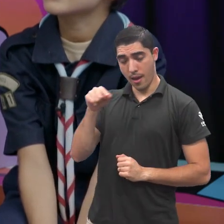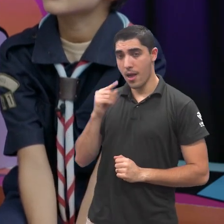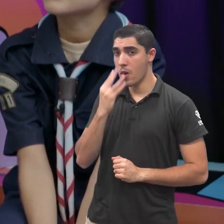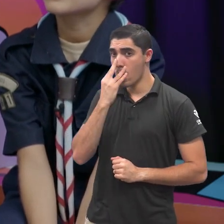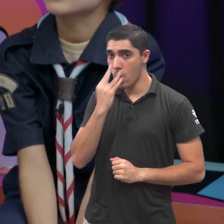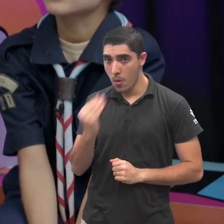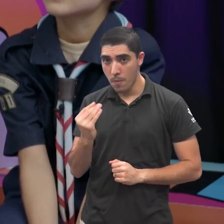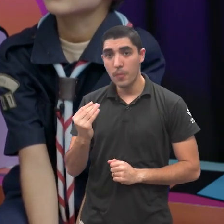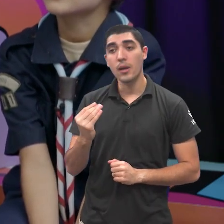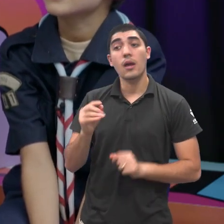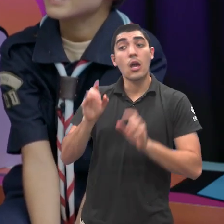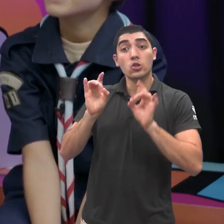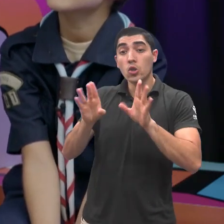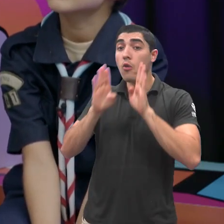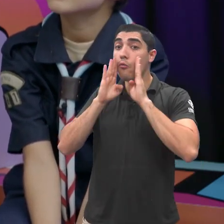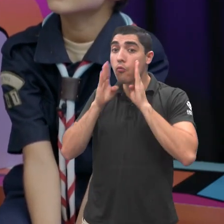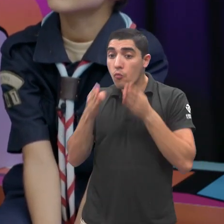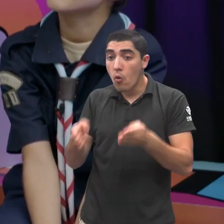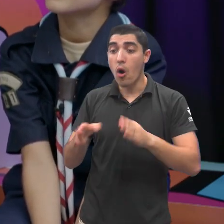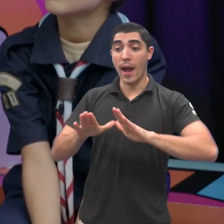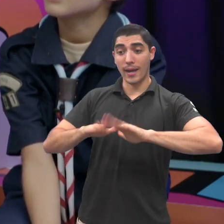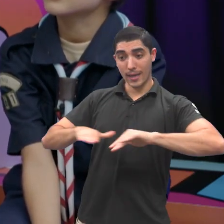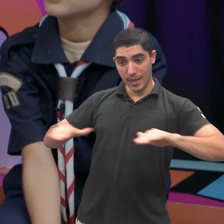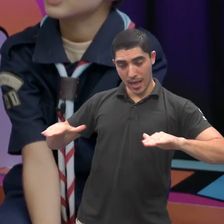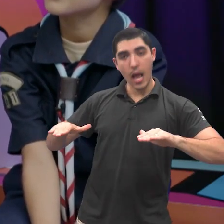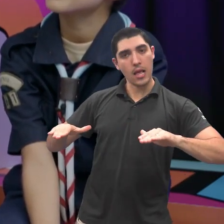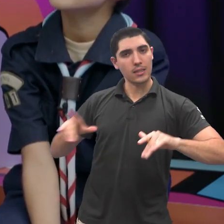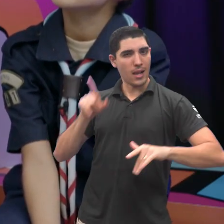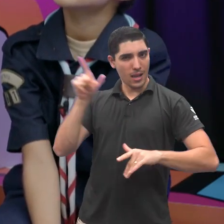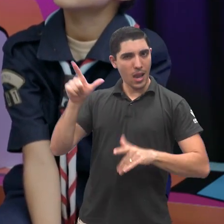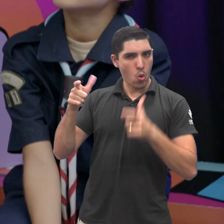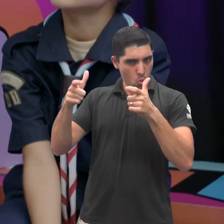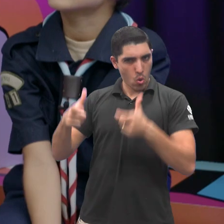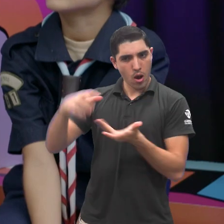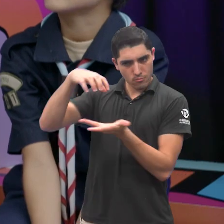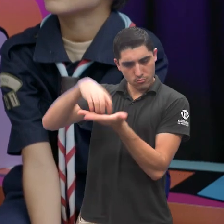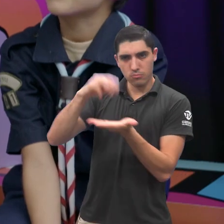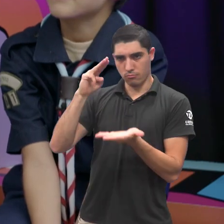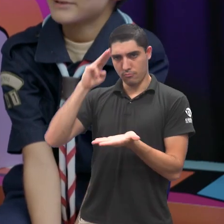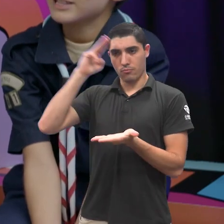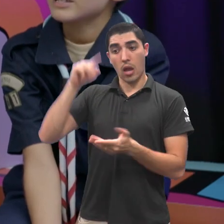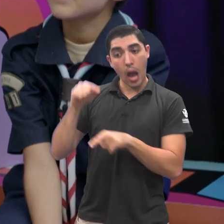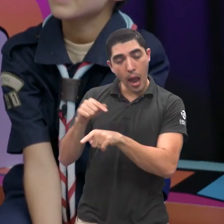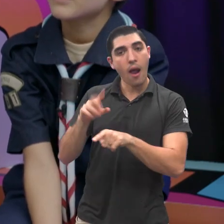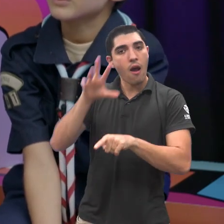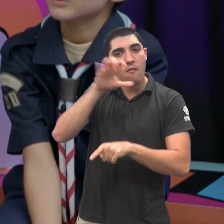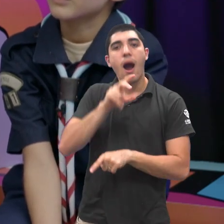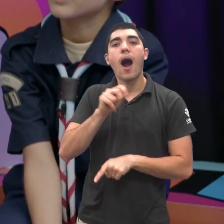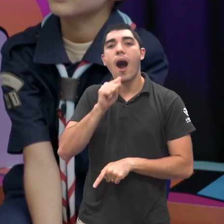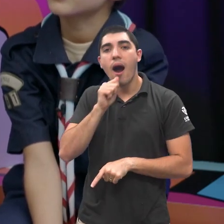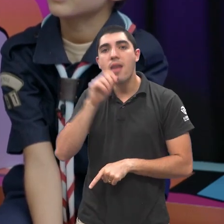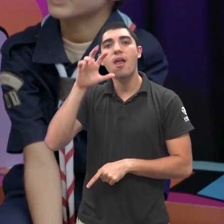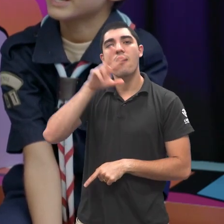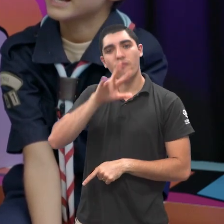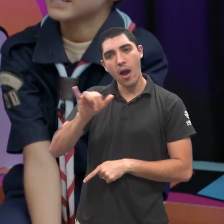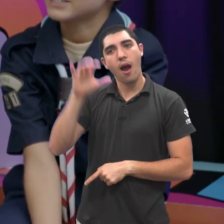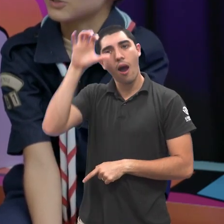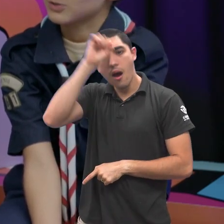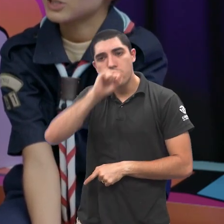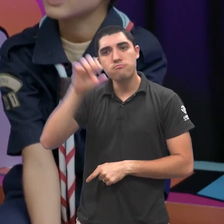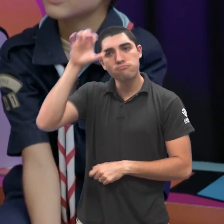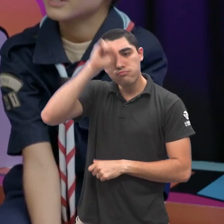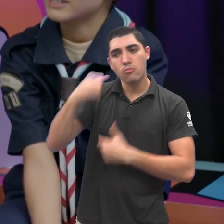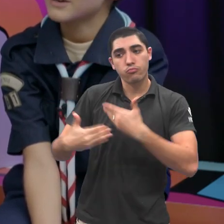é para as pessoas crianças que ficam lá no escotismo, que estão lá para aprender também. Quando forem